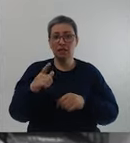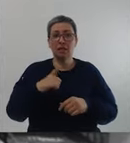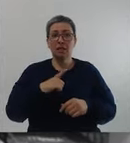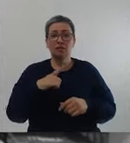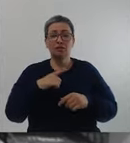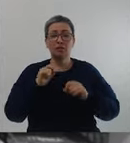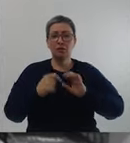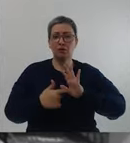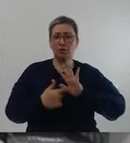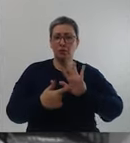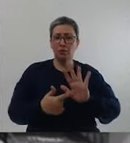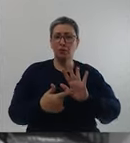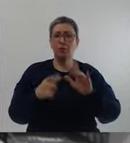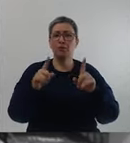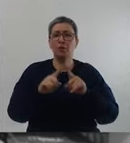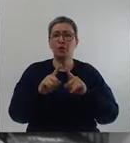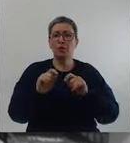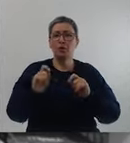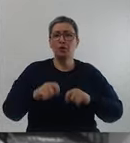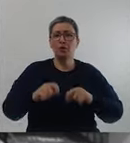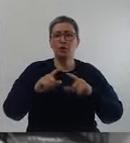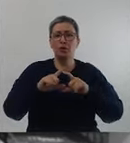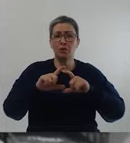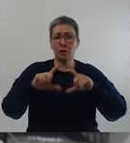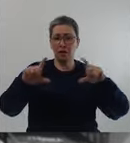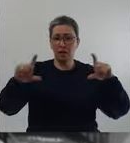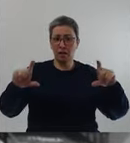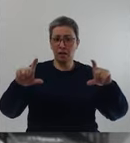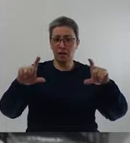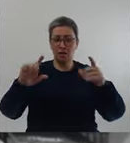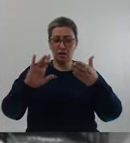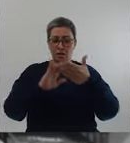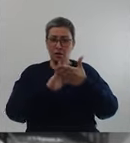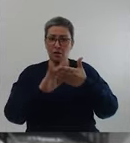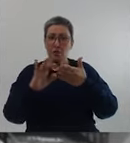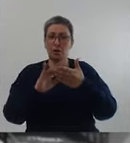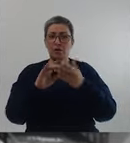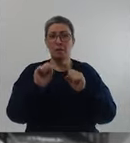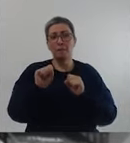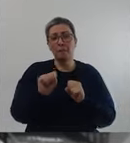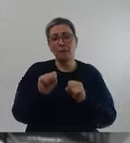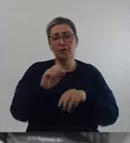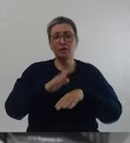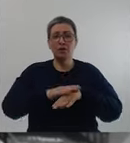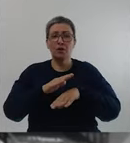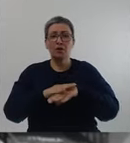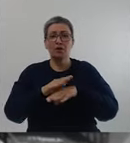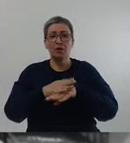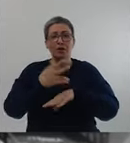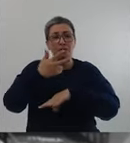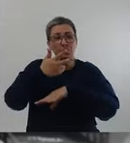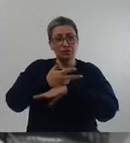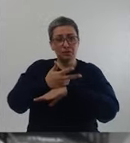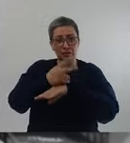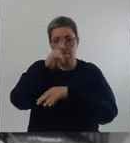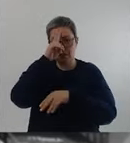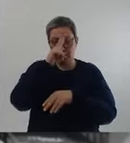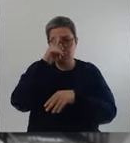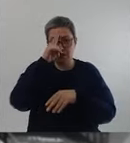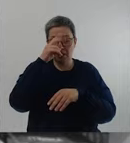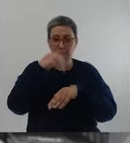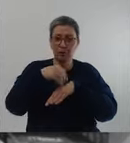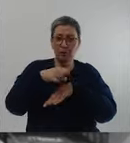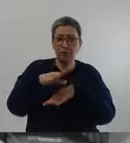estava apresentando a posição do celular para fazer as gravações de vídeo. Lembra